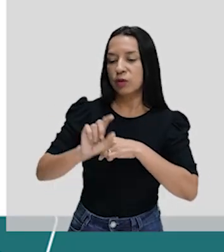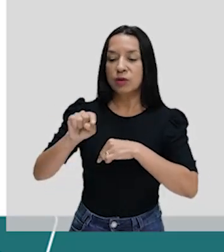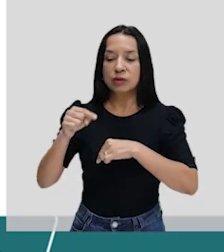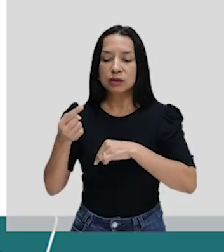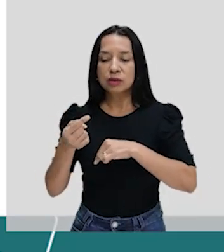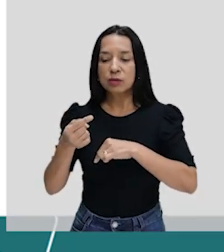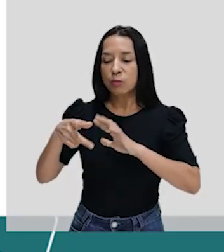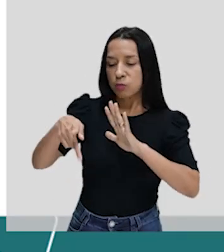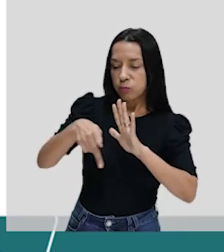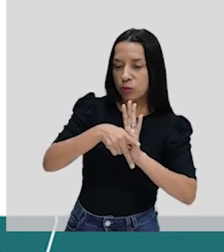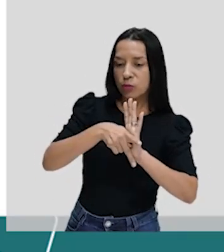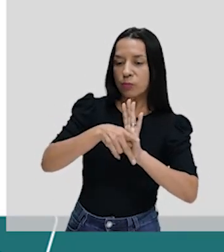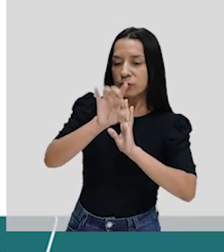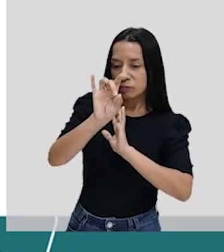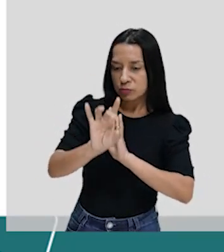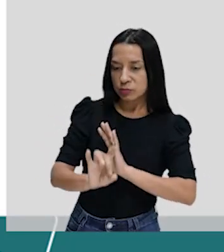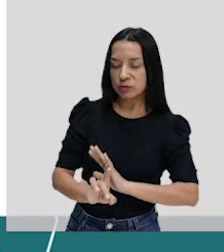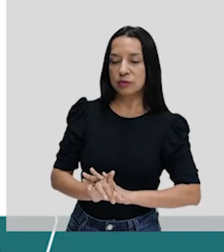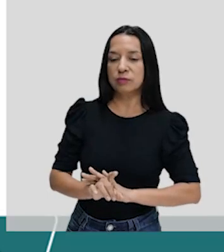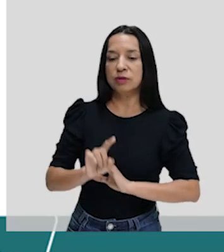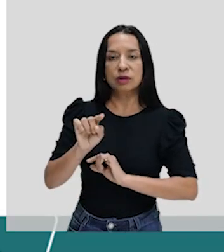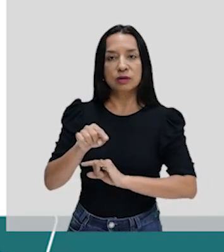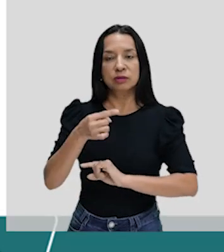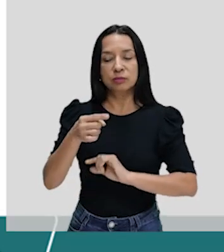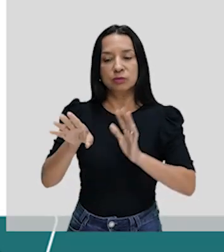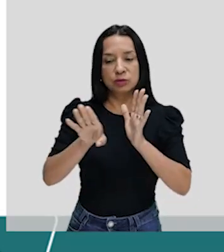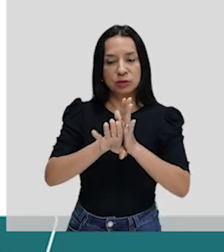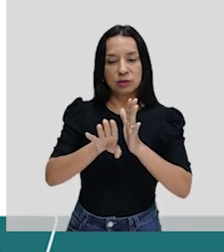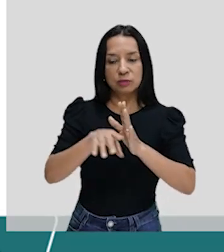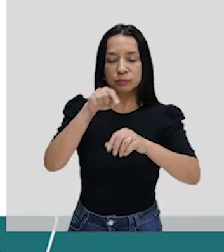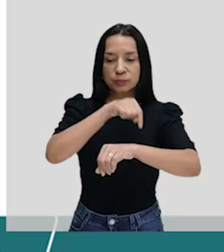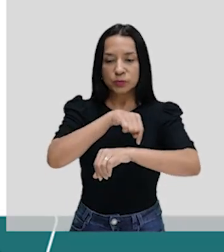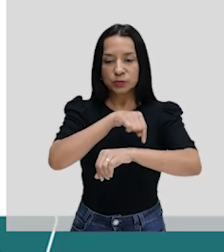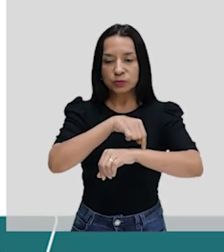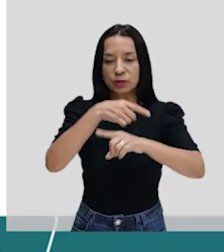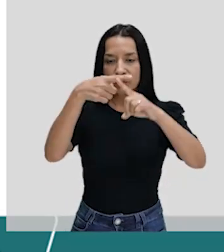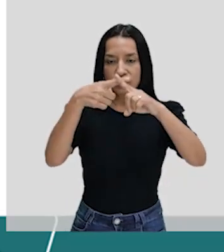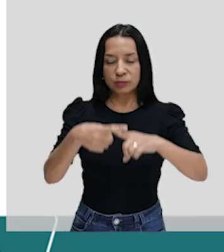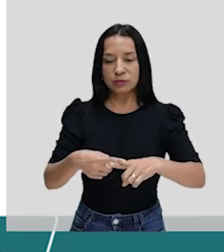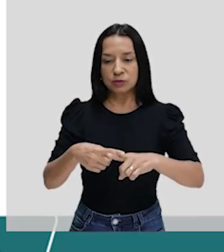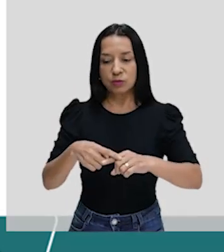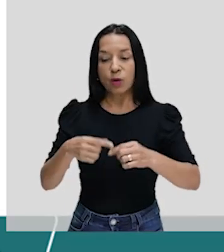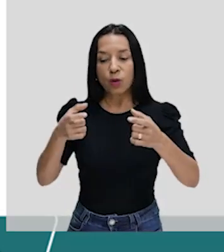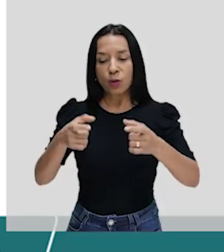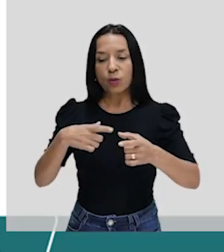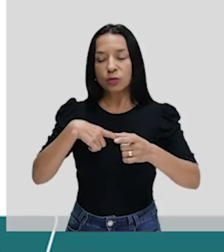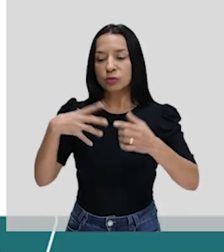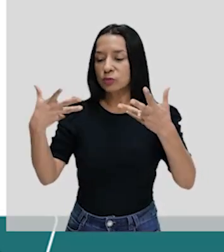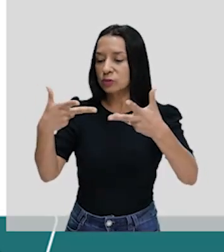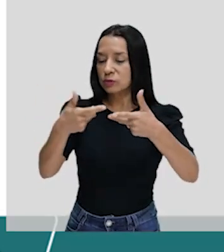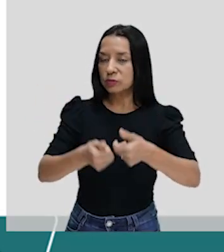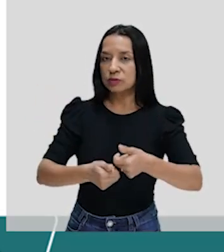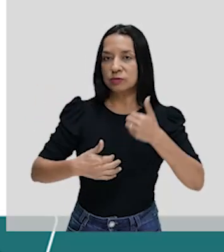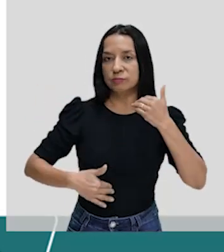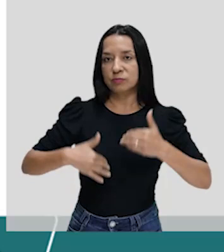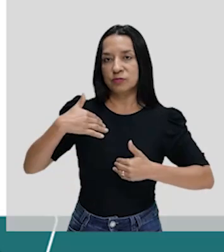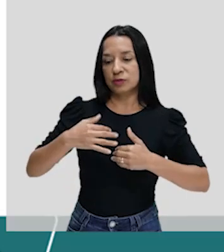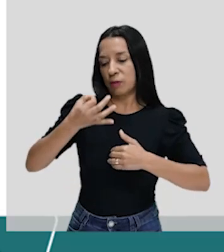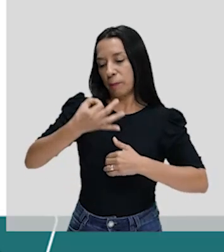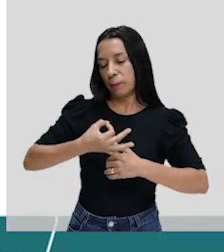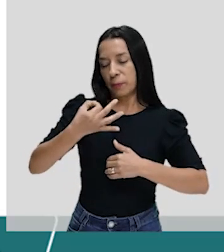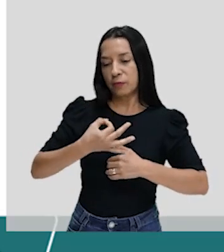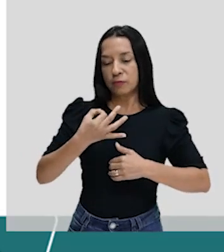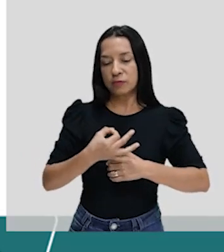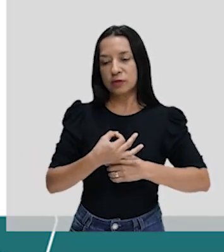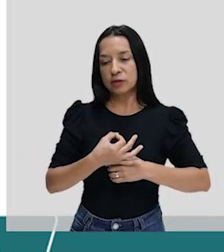específicas. Chegamos no período competitivo, que é onde todas aquelas suas capacidades físicas devem estar no limiar mais alto possível,